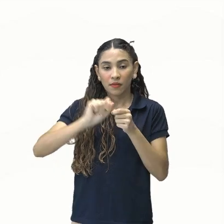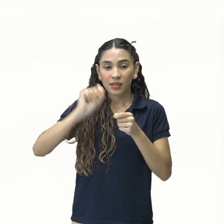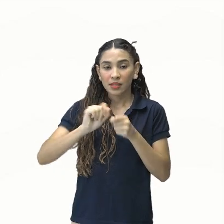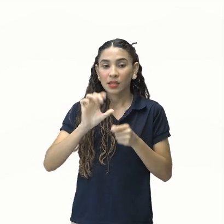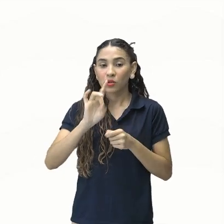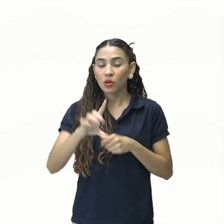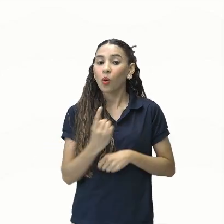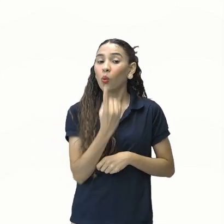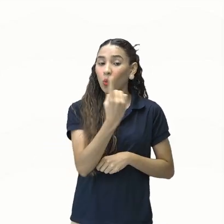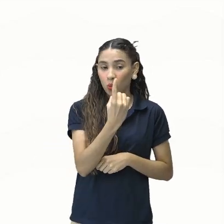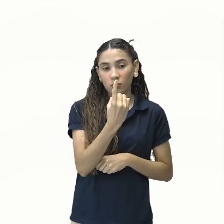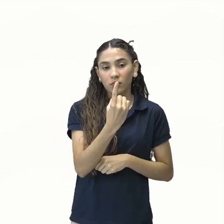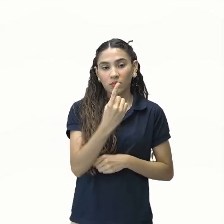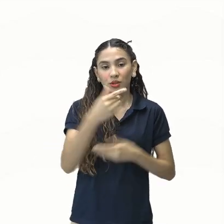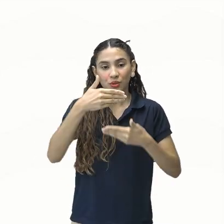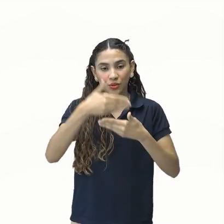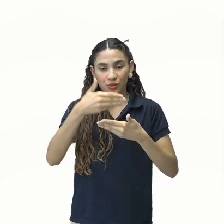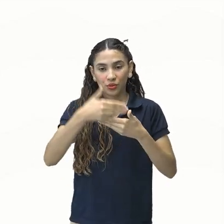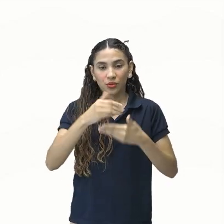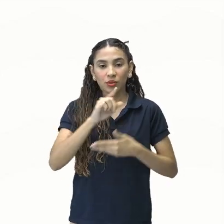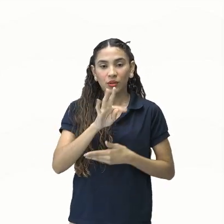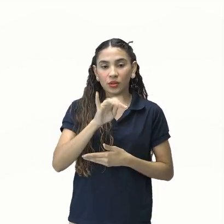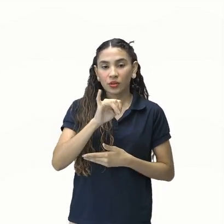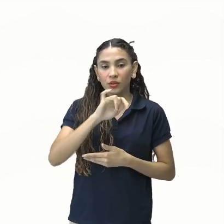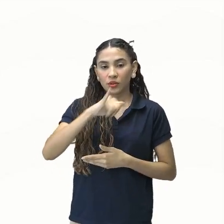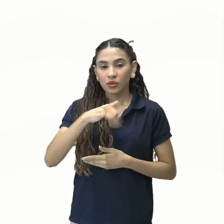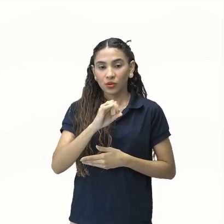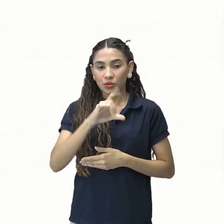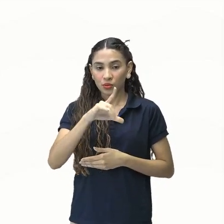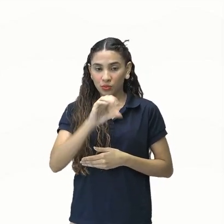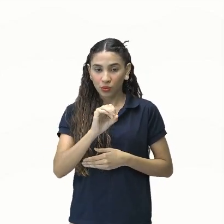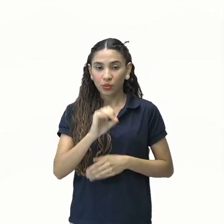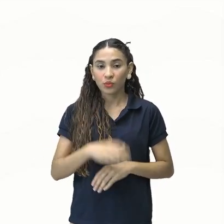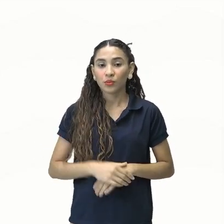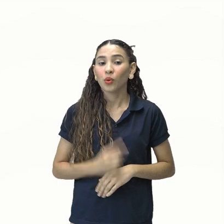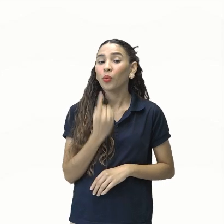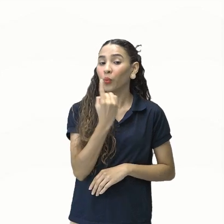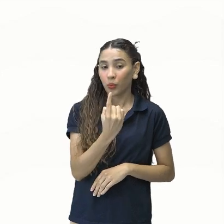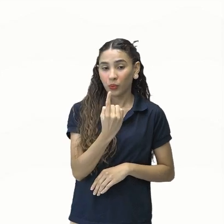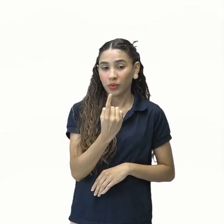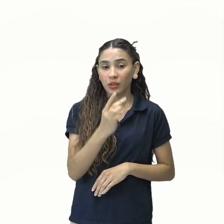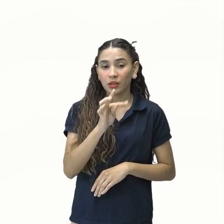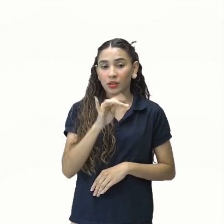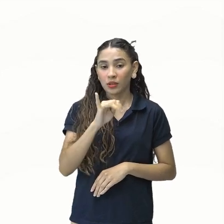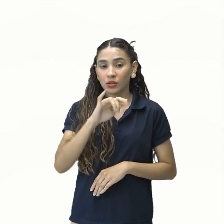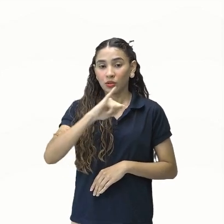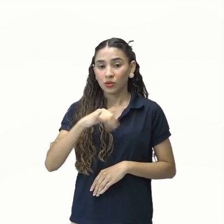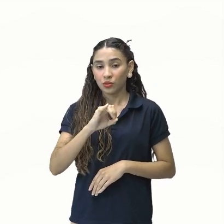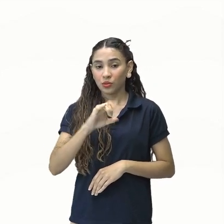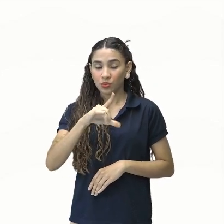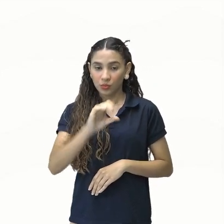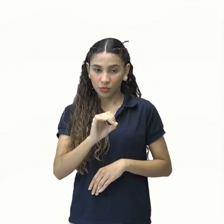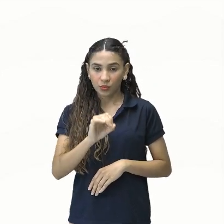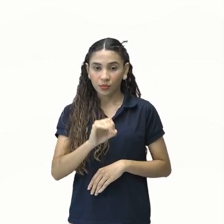apenas um tijolo, tá? Isso daqui é para um tijolo.